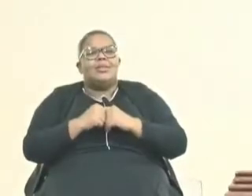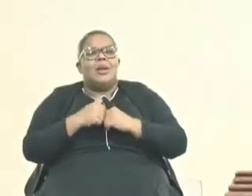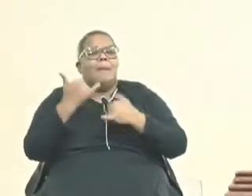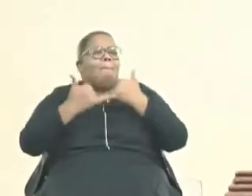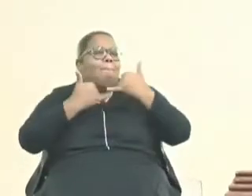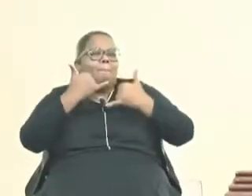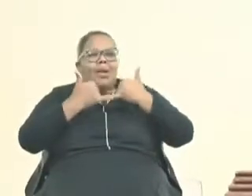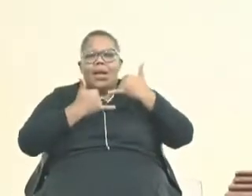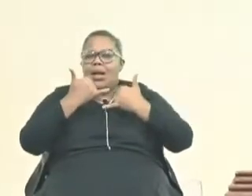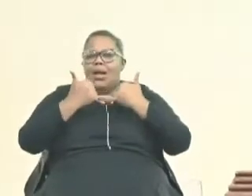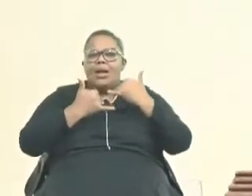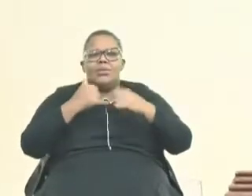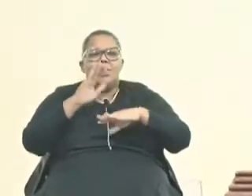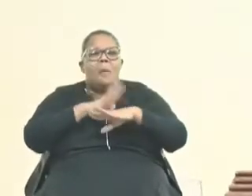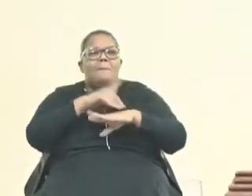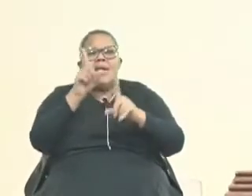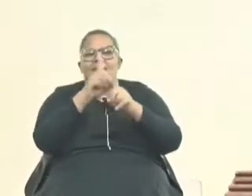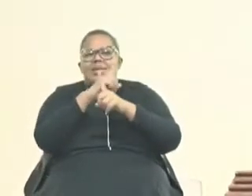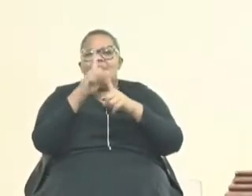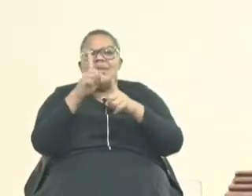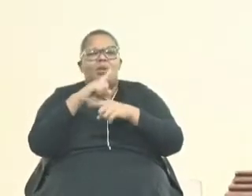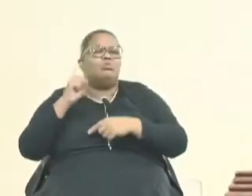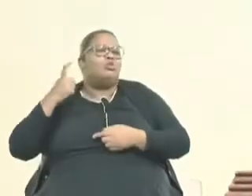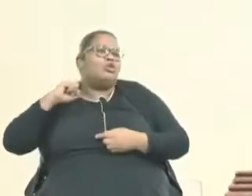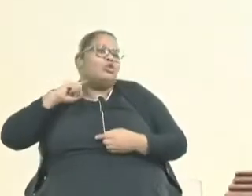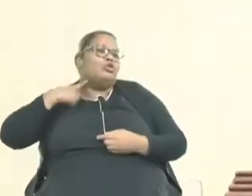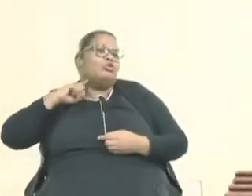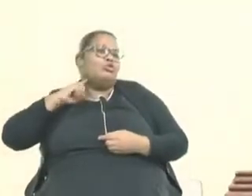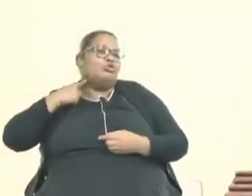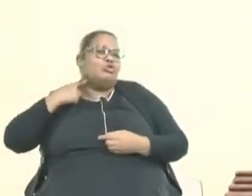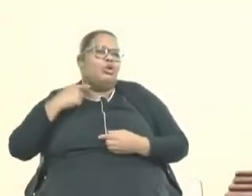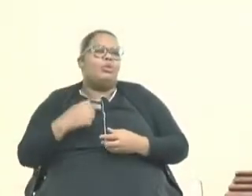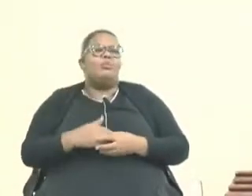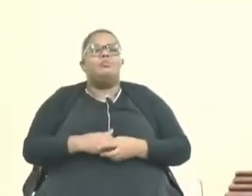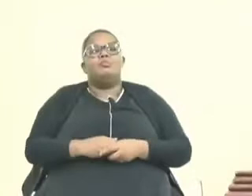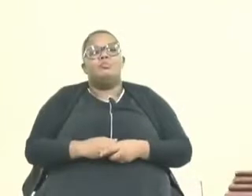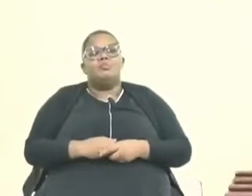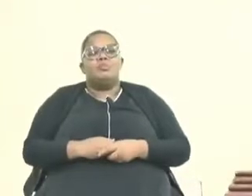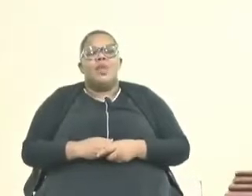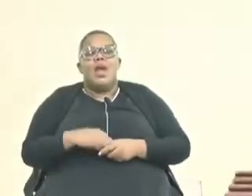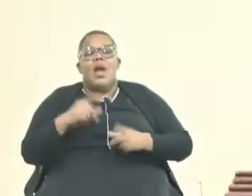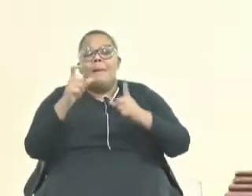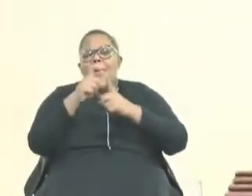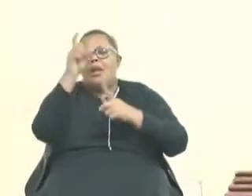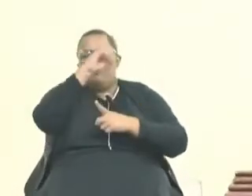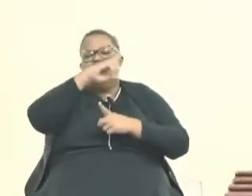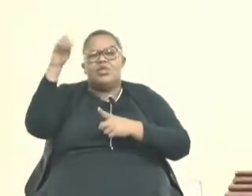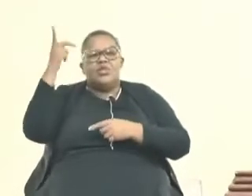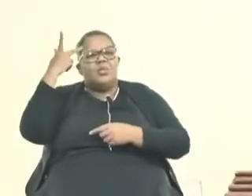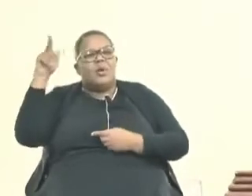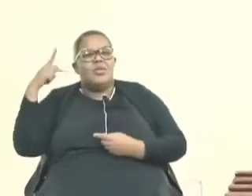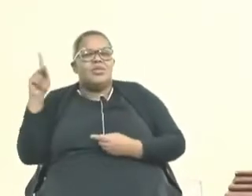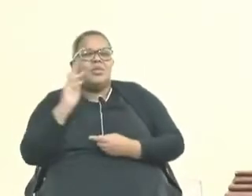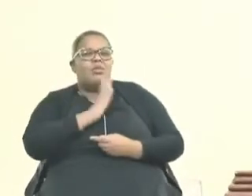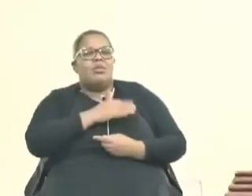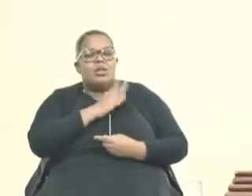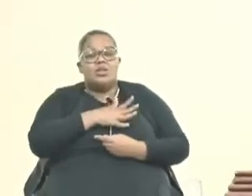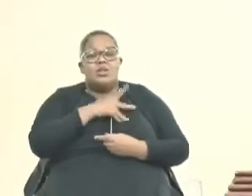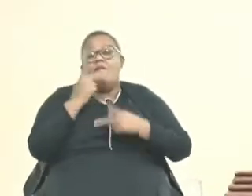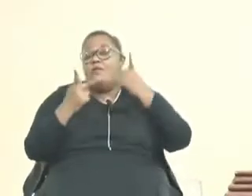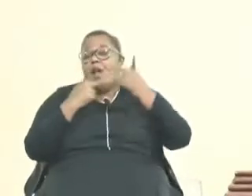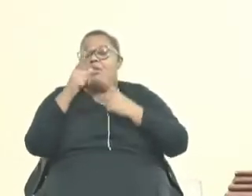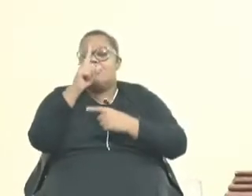criança de jovem e adolescente mas Samuel não se contaminou tem uma palavra de Deus para o seu coração você pode não se